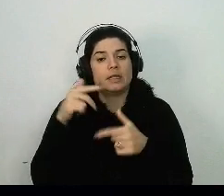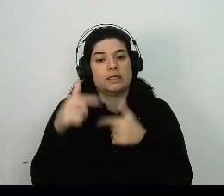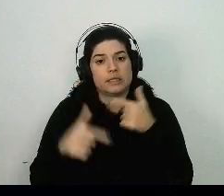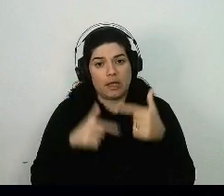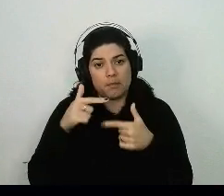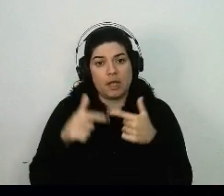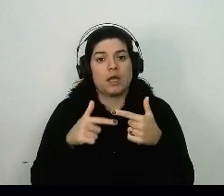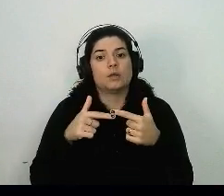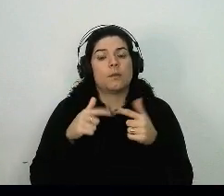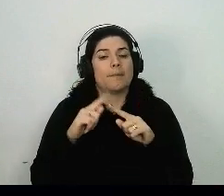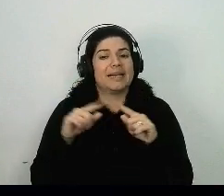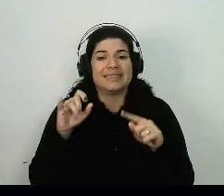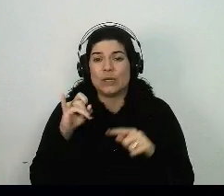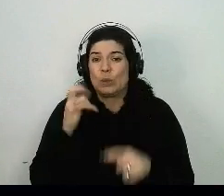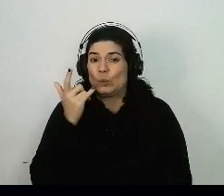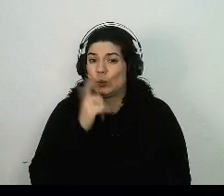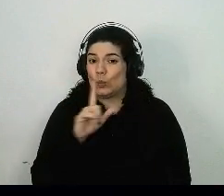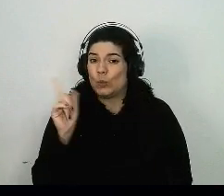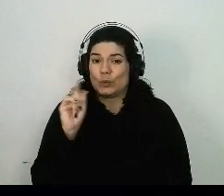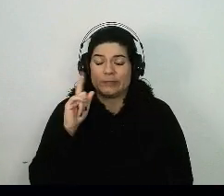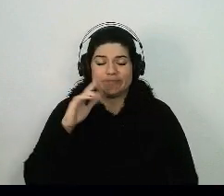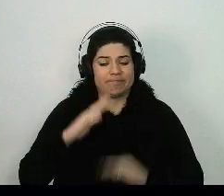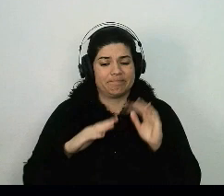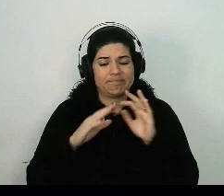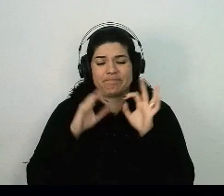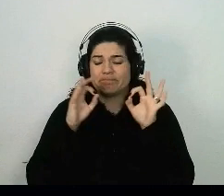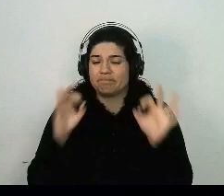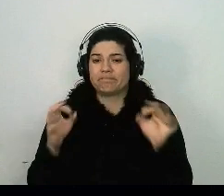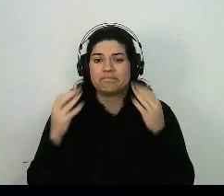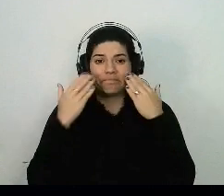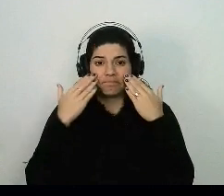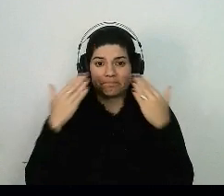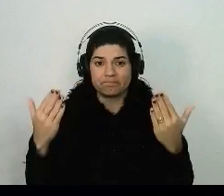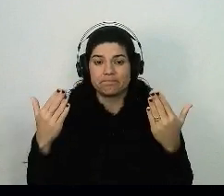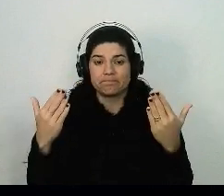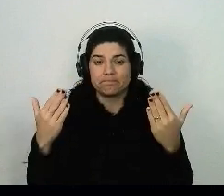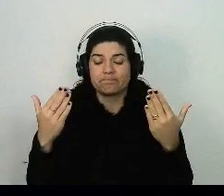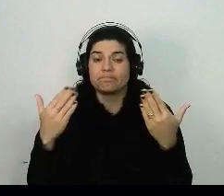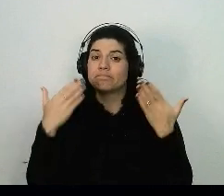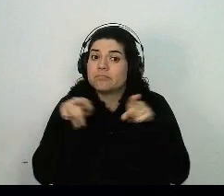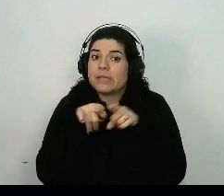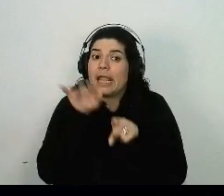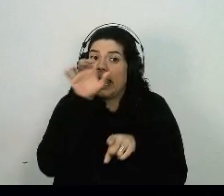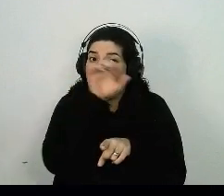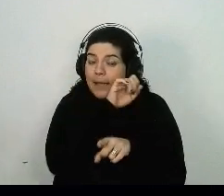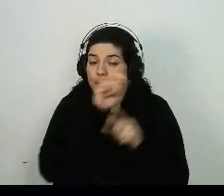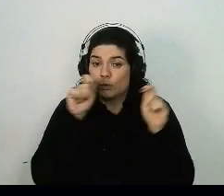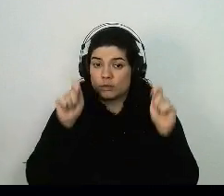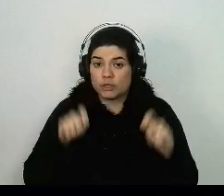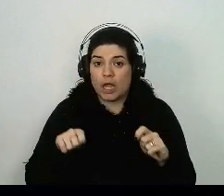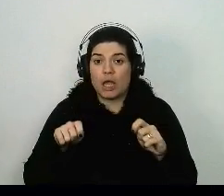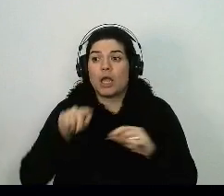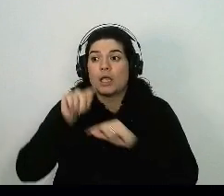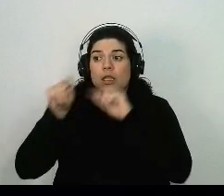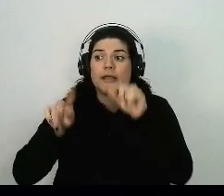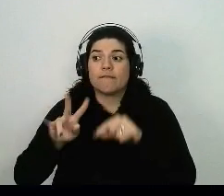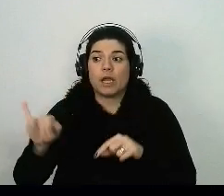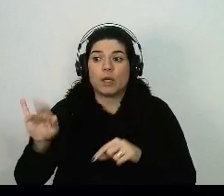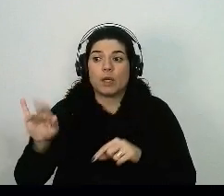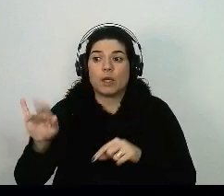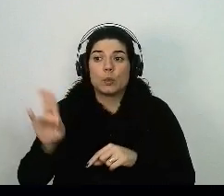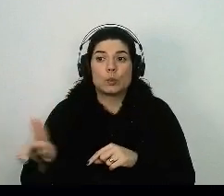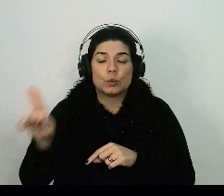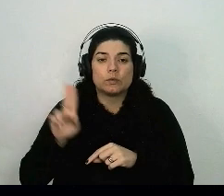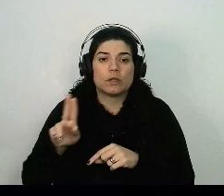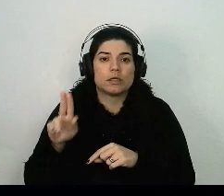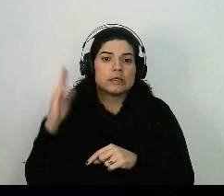não conseguir ter uma forma eficiente de mostrar isso e que seja rápida o suficiente para quem vai consumir saber como usar dali